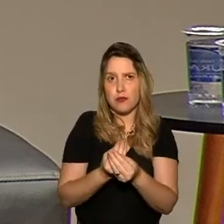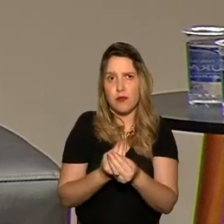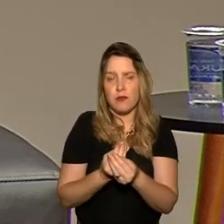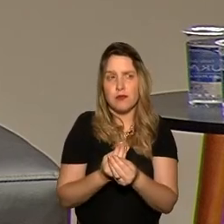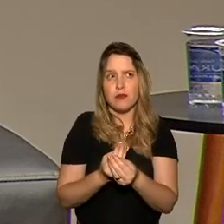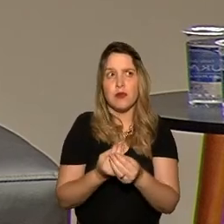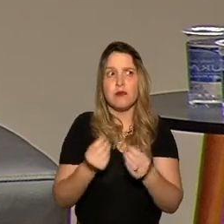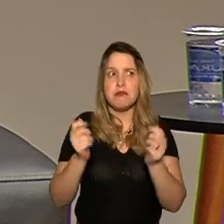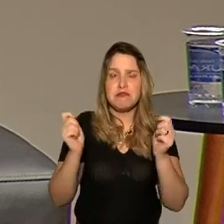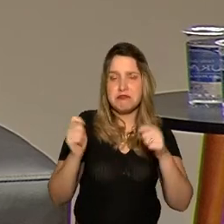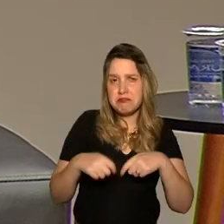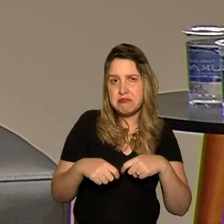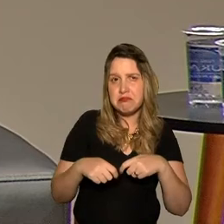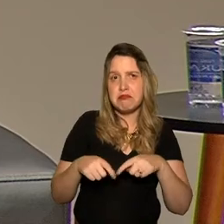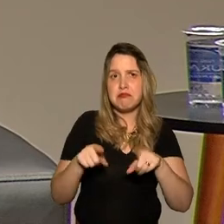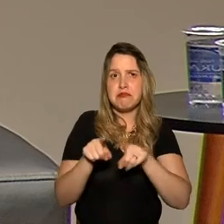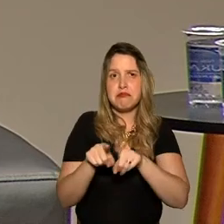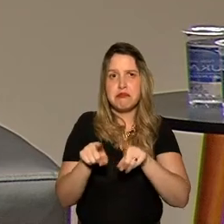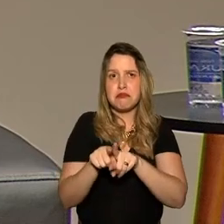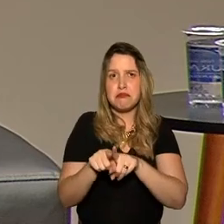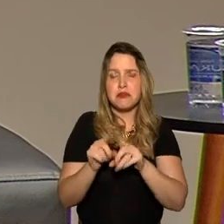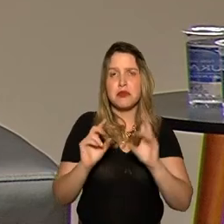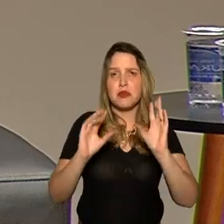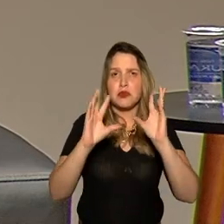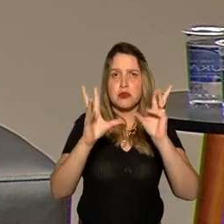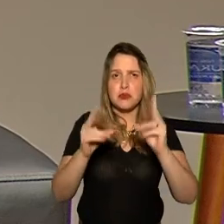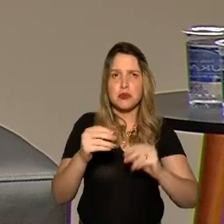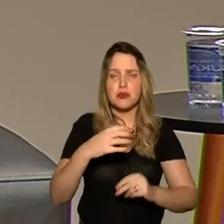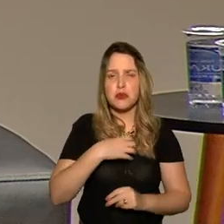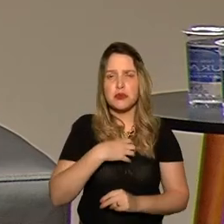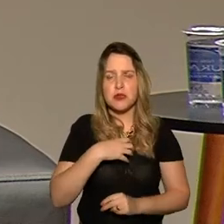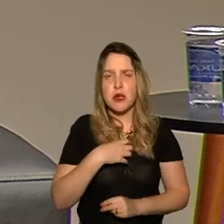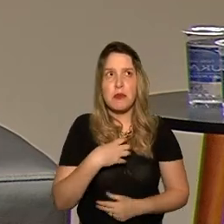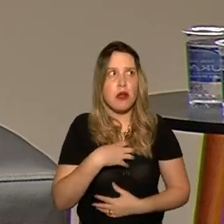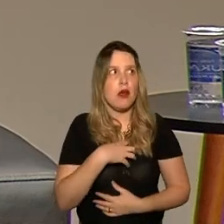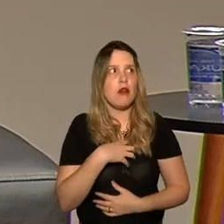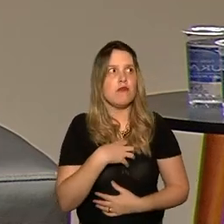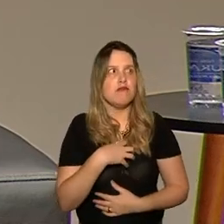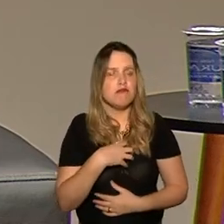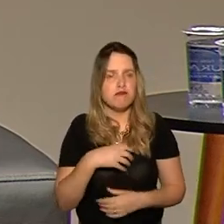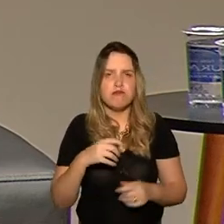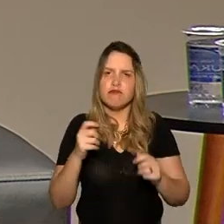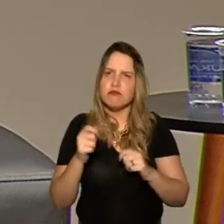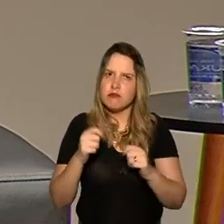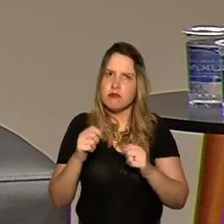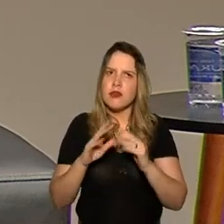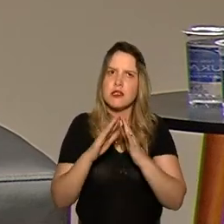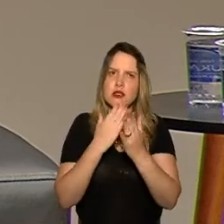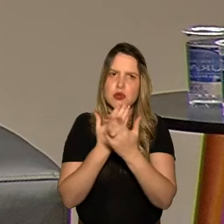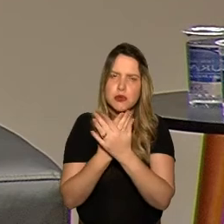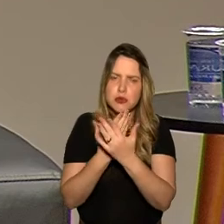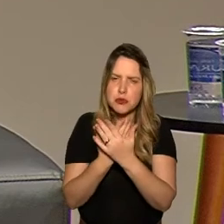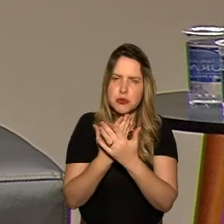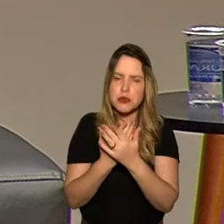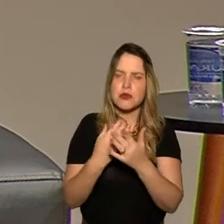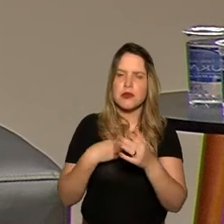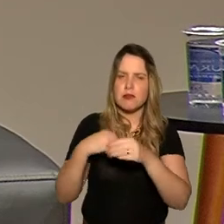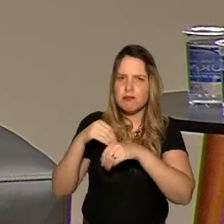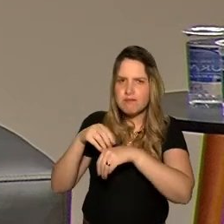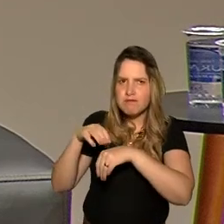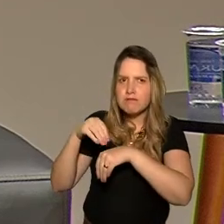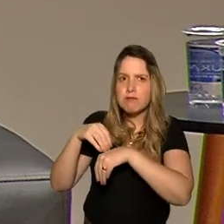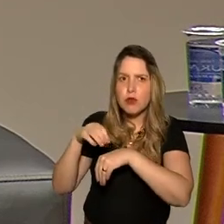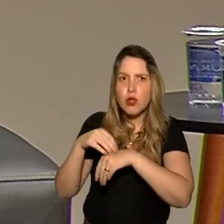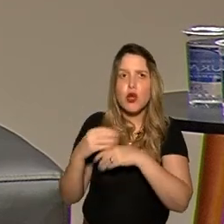alguma prudência né Para que não não sustentamos uma relação assimétrica entre a escola e as instituições culturais